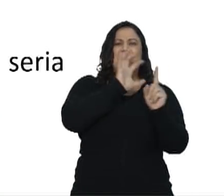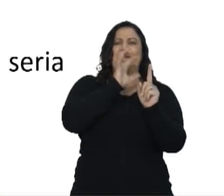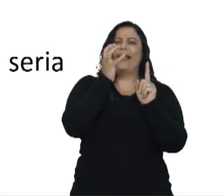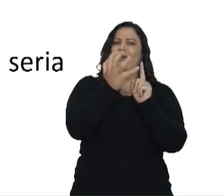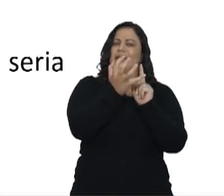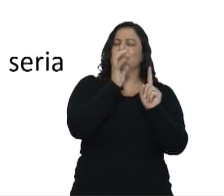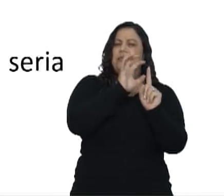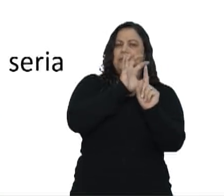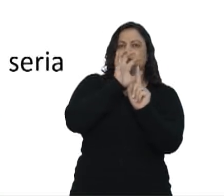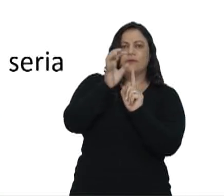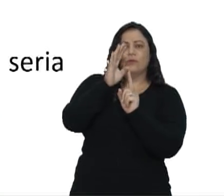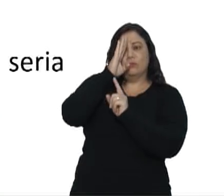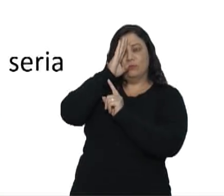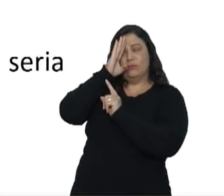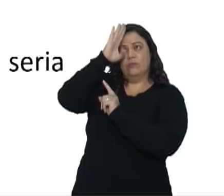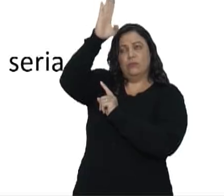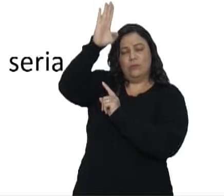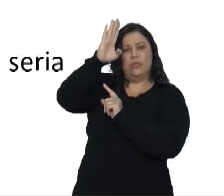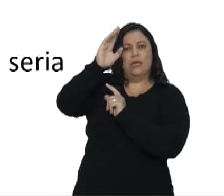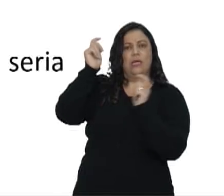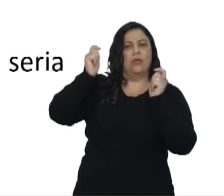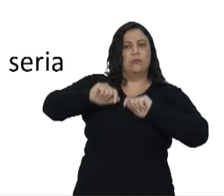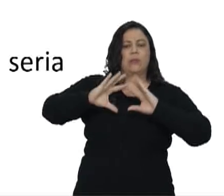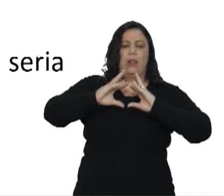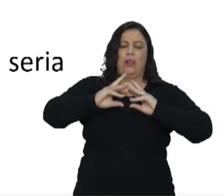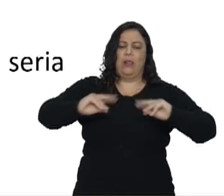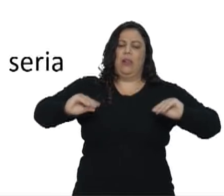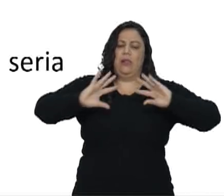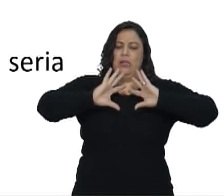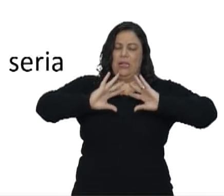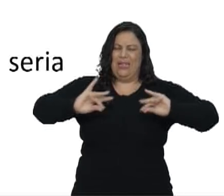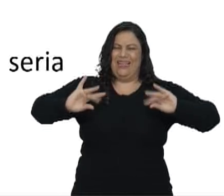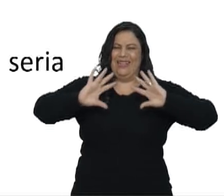influenciada exclusivamente pela umidade e